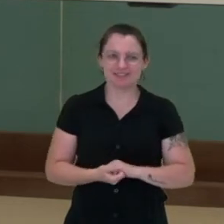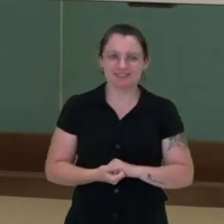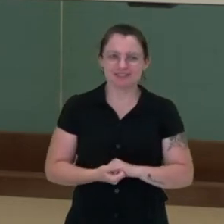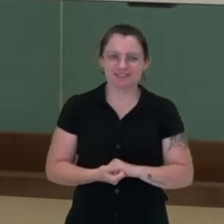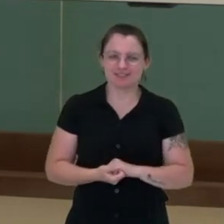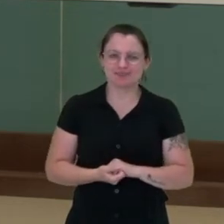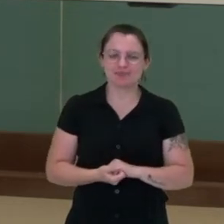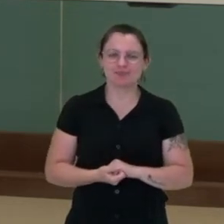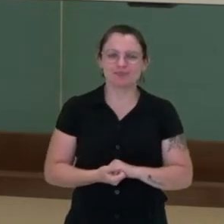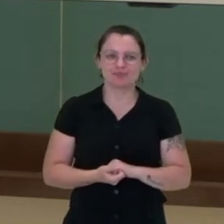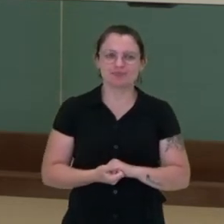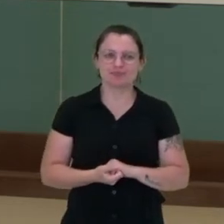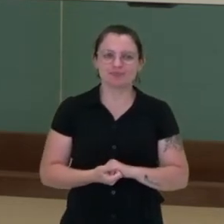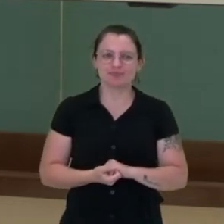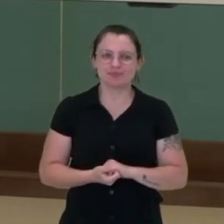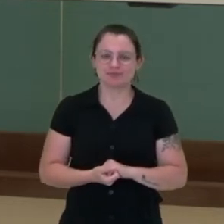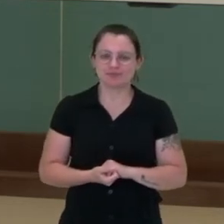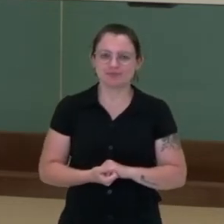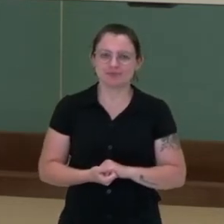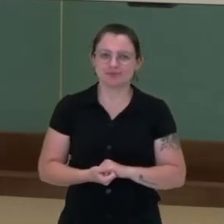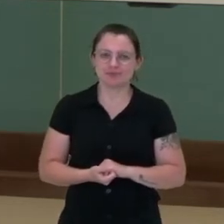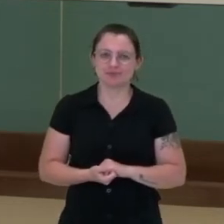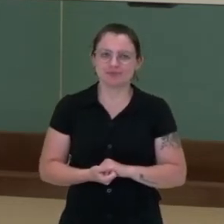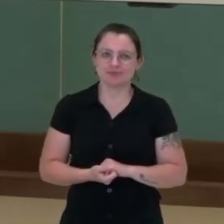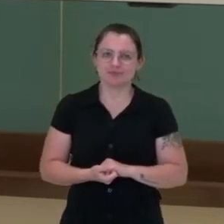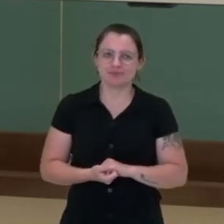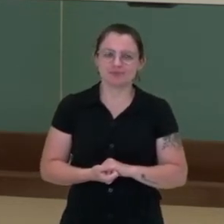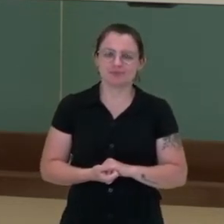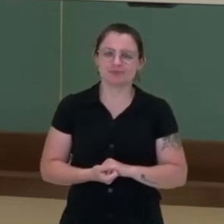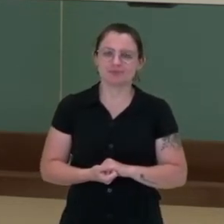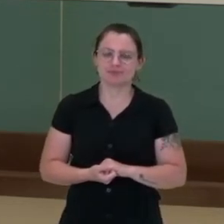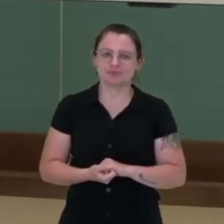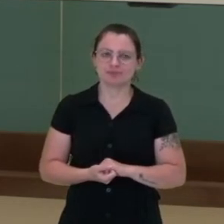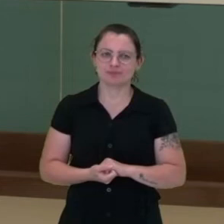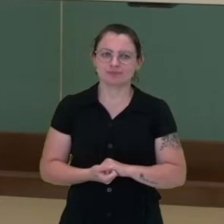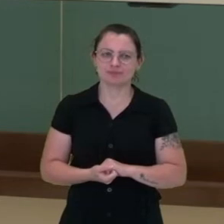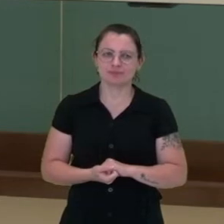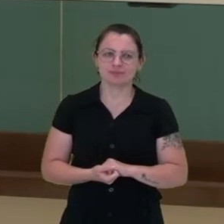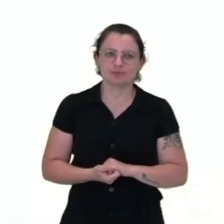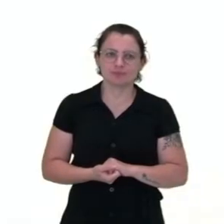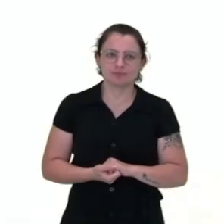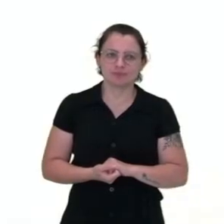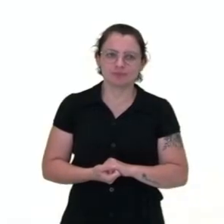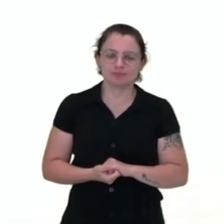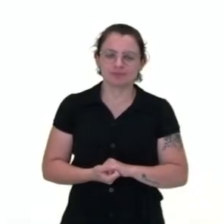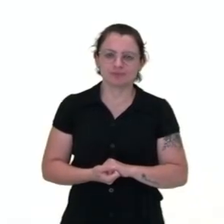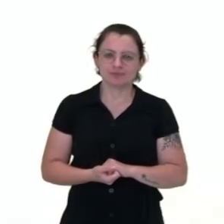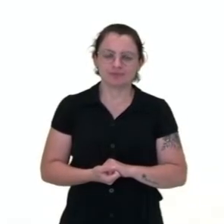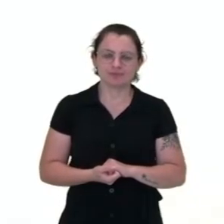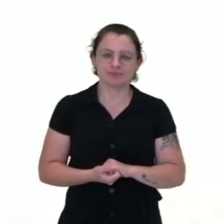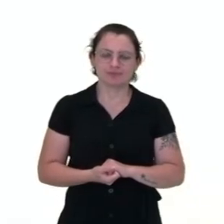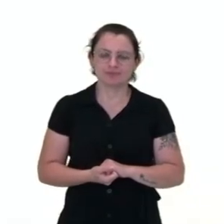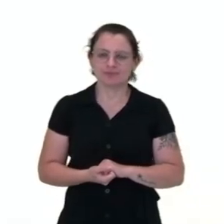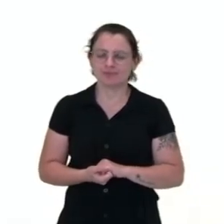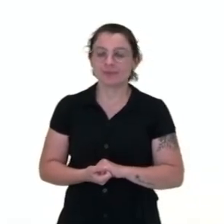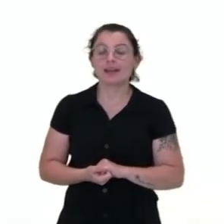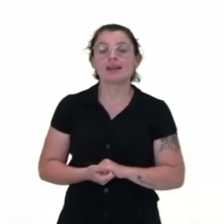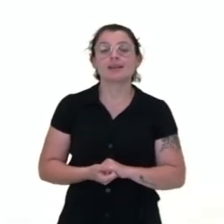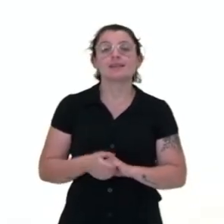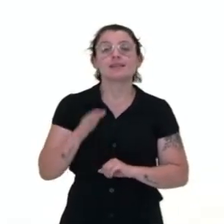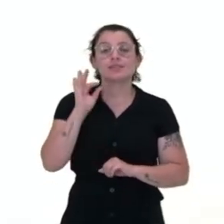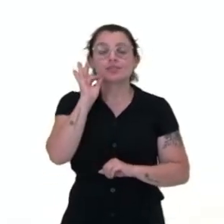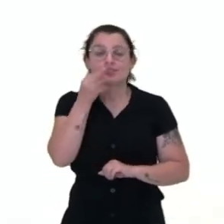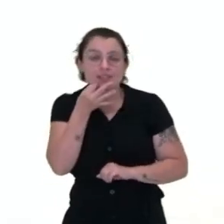eriçar, ficar em pé para fazer um bolsão de ar quente para nos proteger. Já os tecidos conjuntivos têm